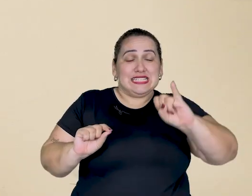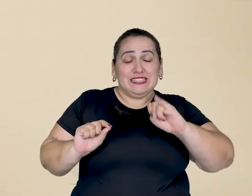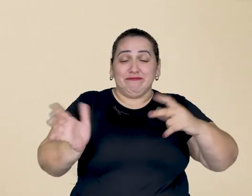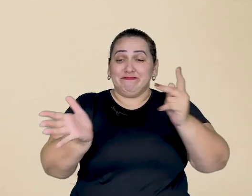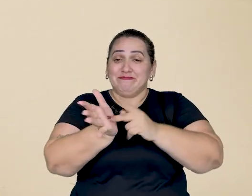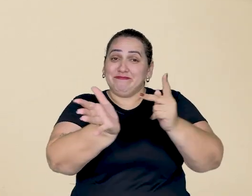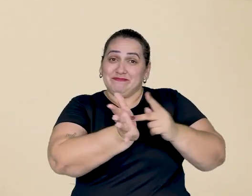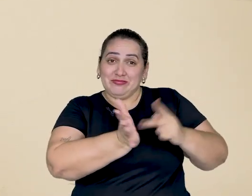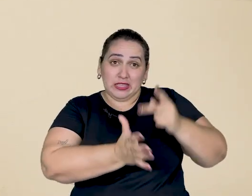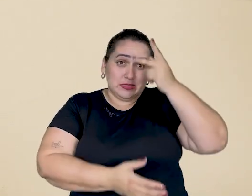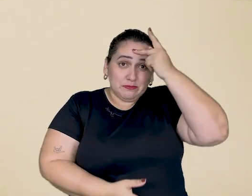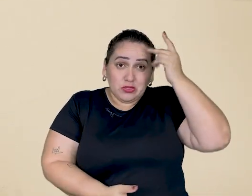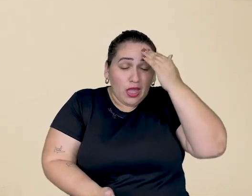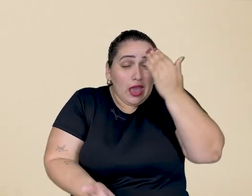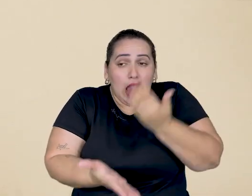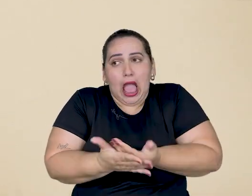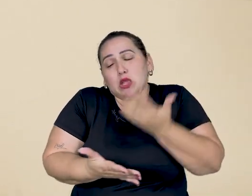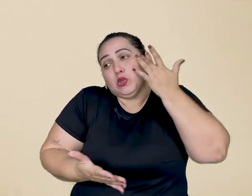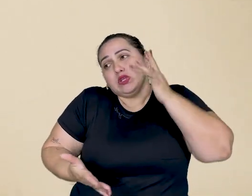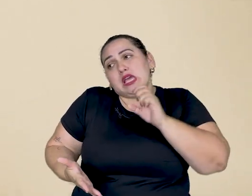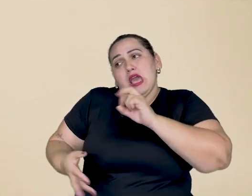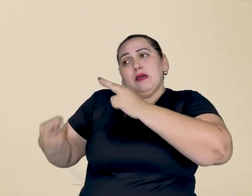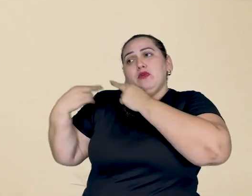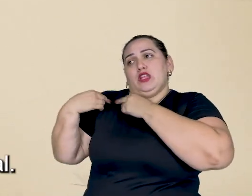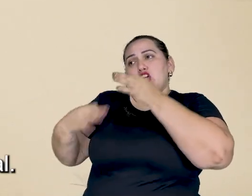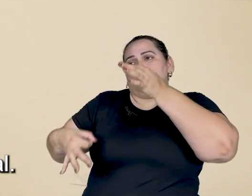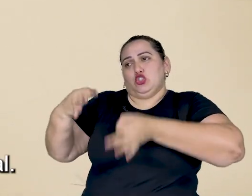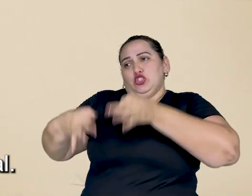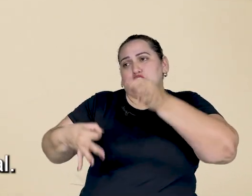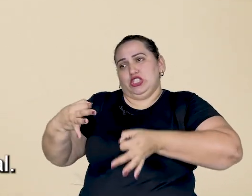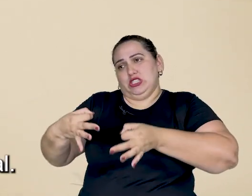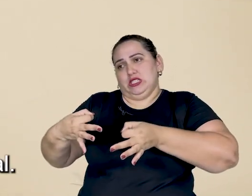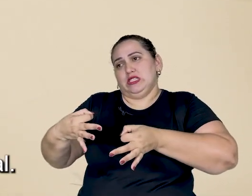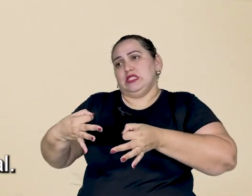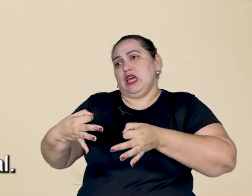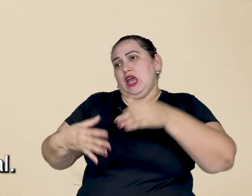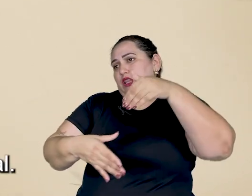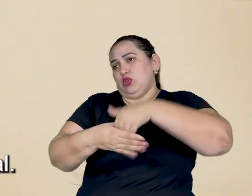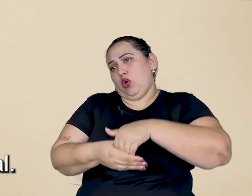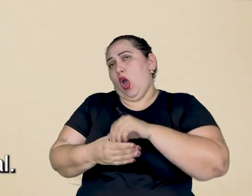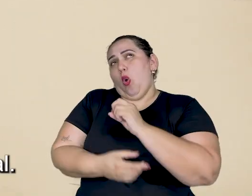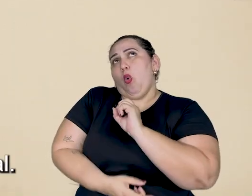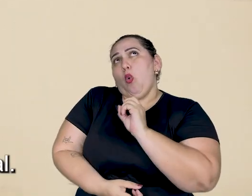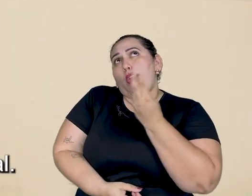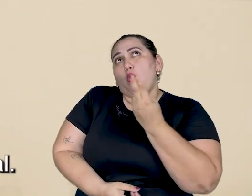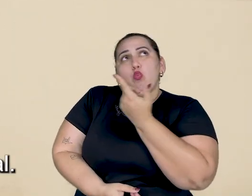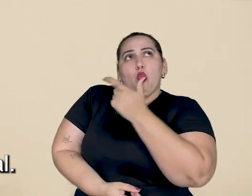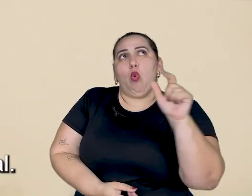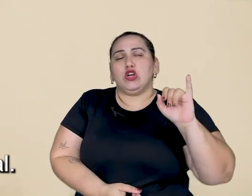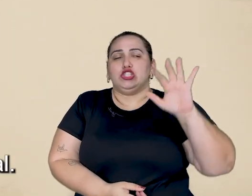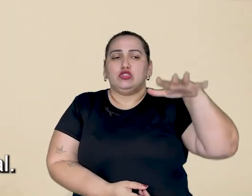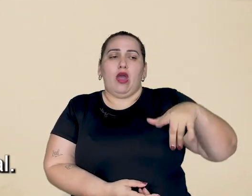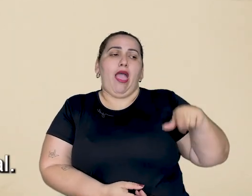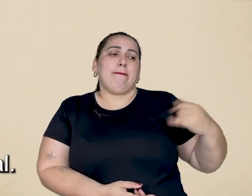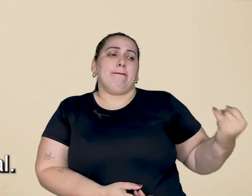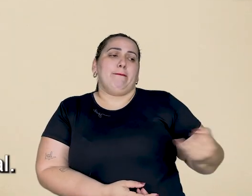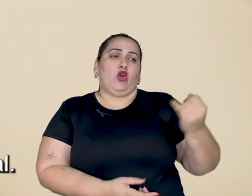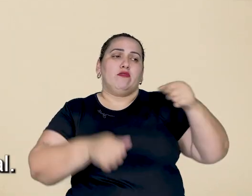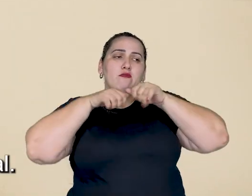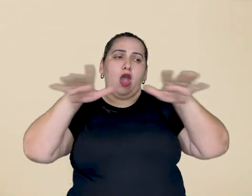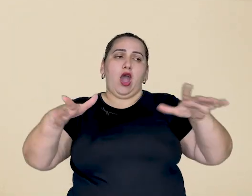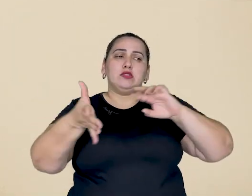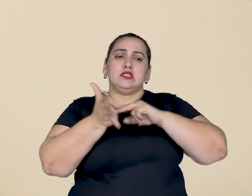Então eu acho que se isso eventualmente for feito, não sei se pela justiça eleitoral, mas por alguma instituição,